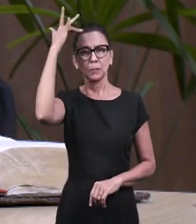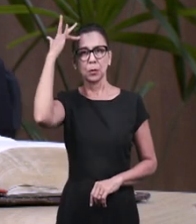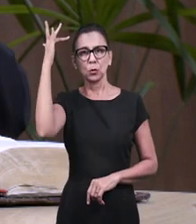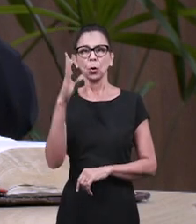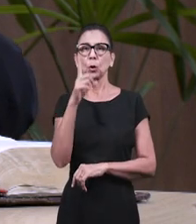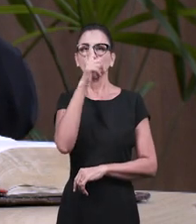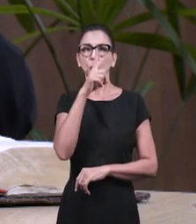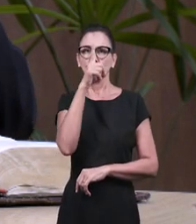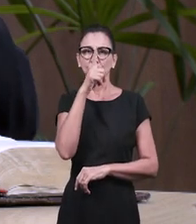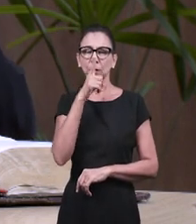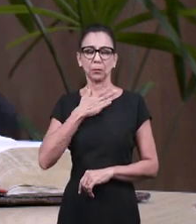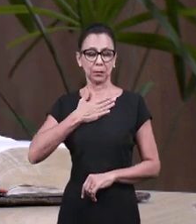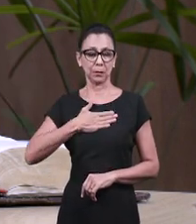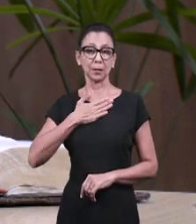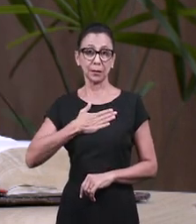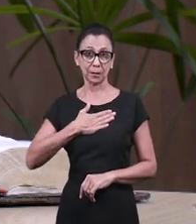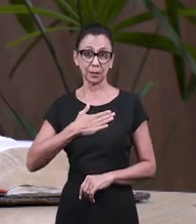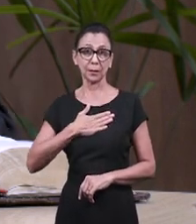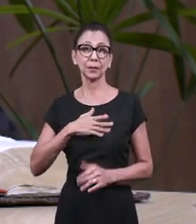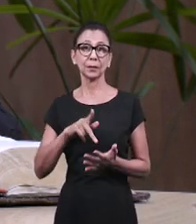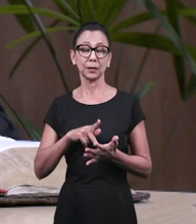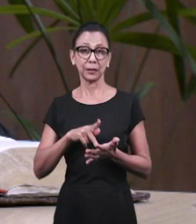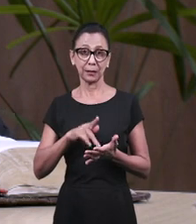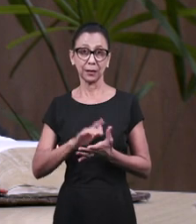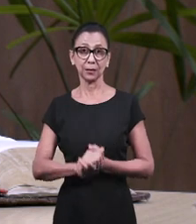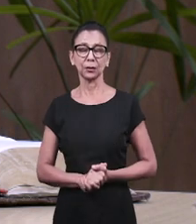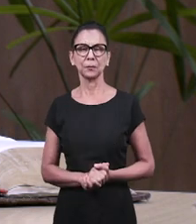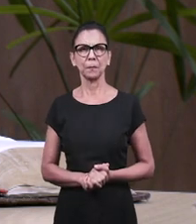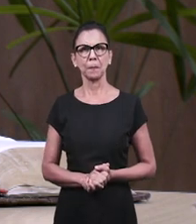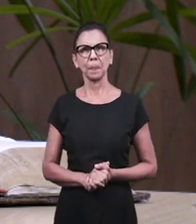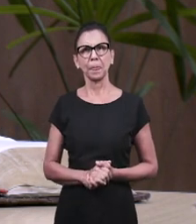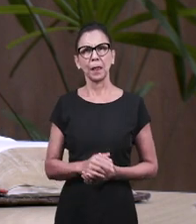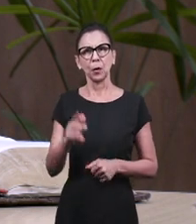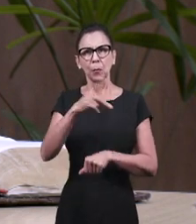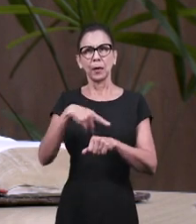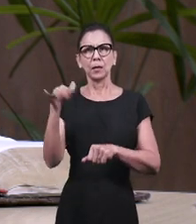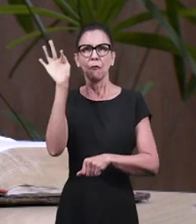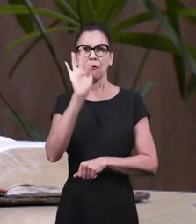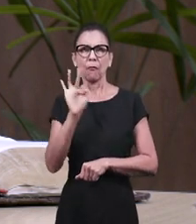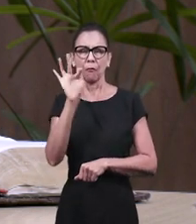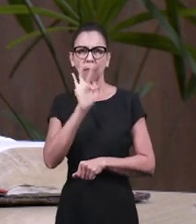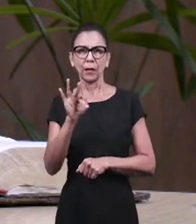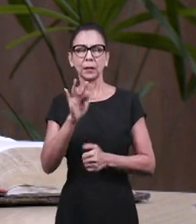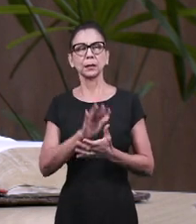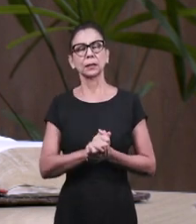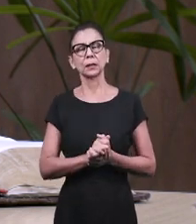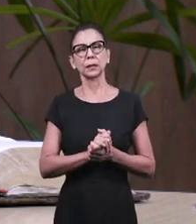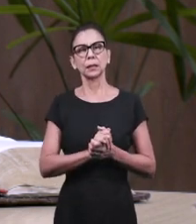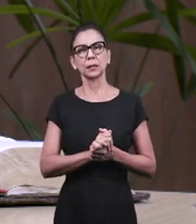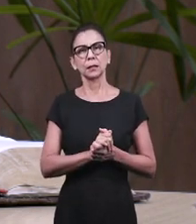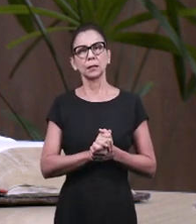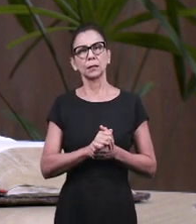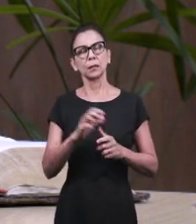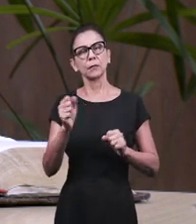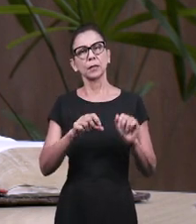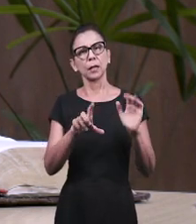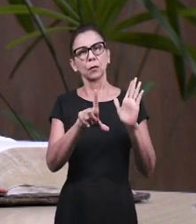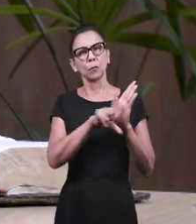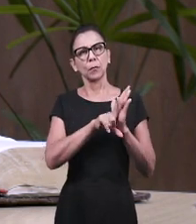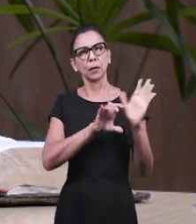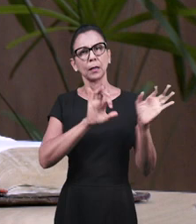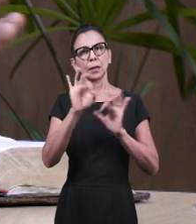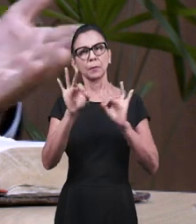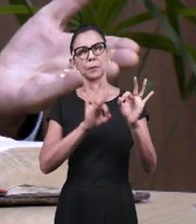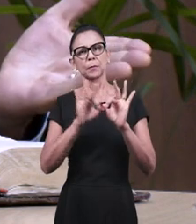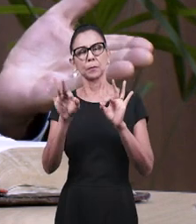Chegaram a fazer um esboço de uma lei na França para gerar mais emprego, para trabalhar 4 e descansar 3.